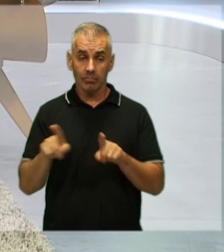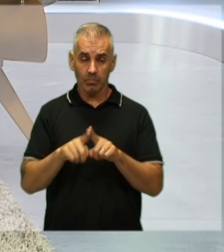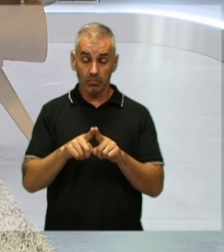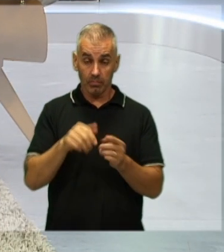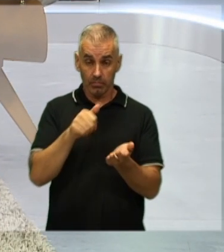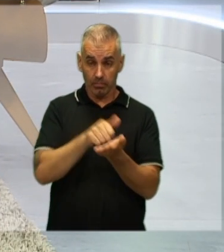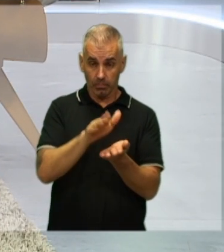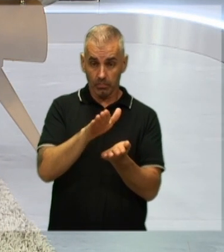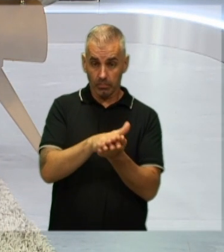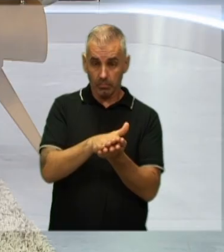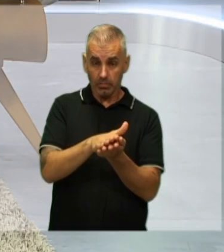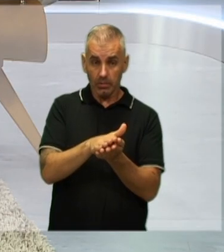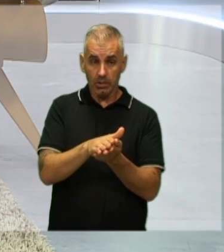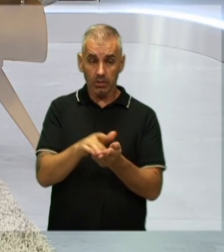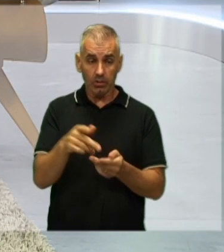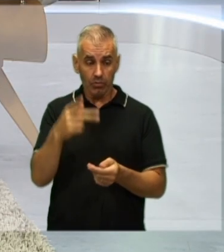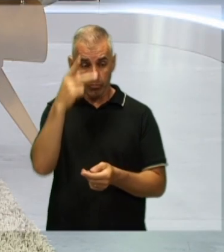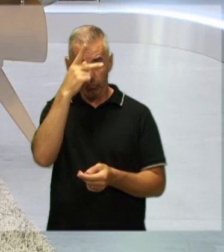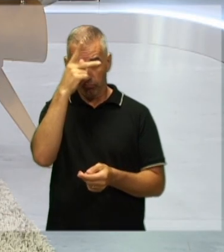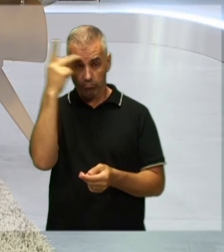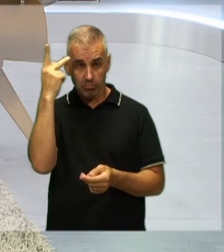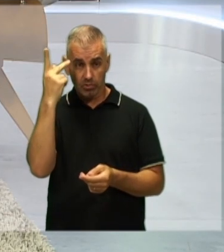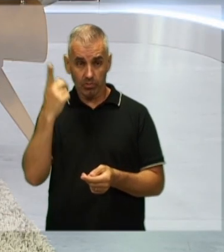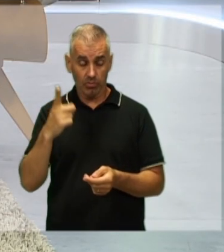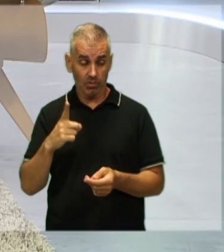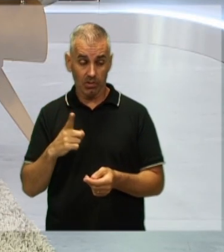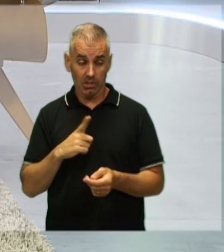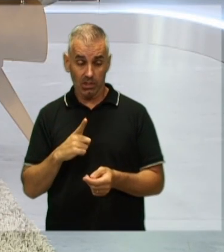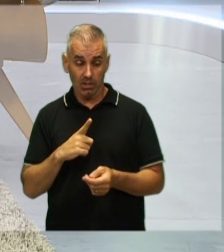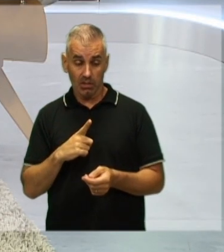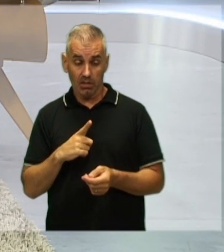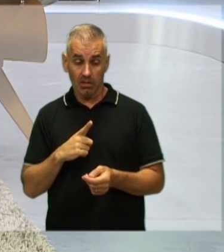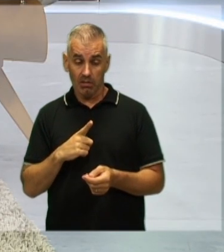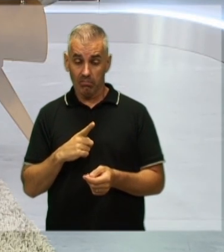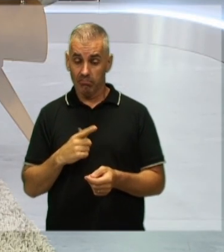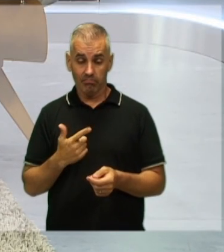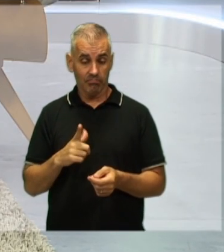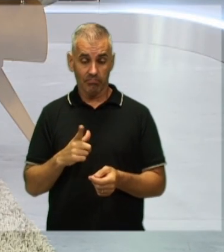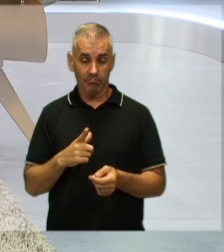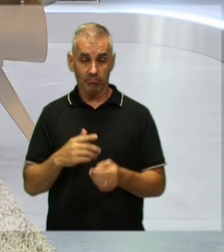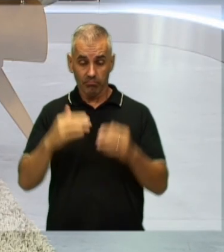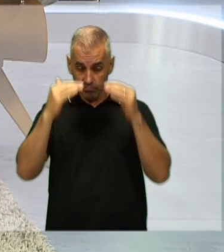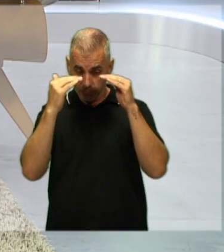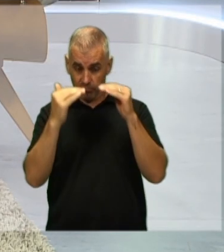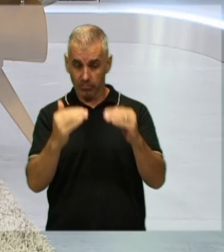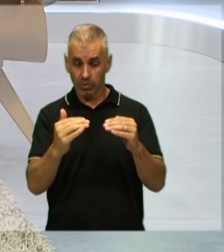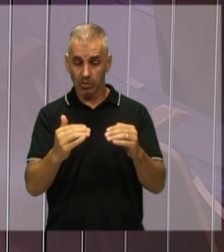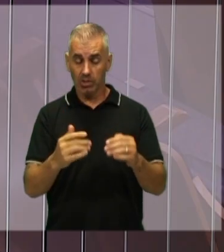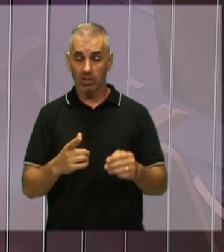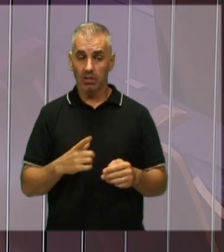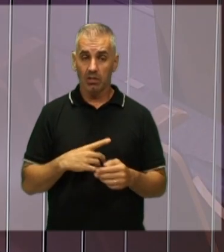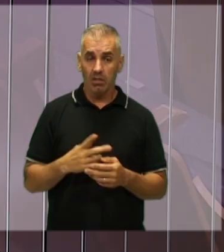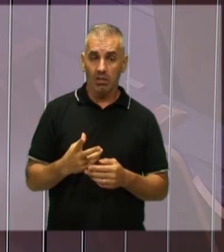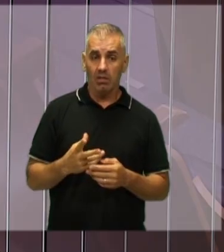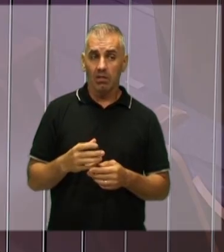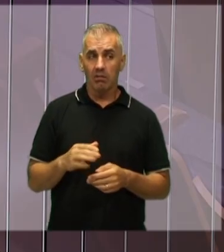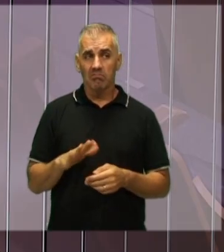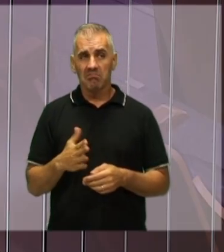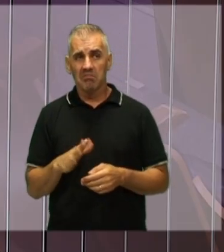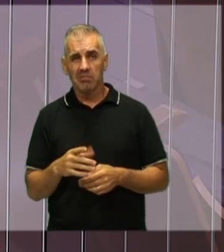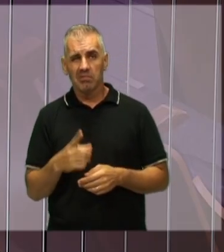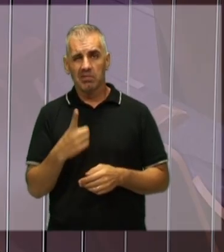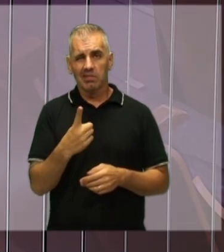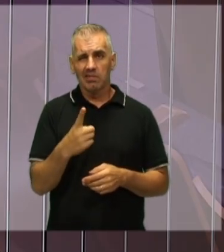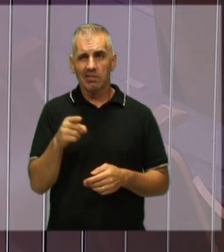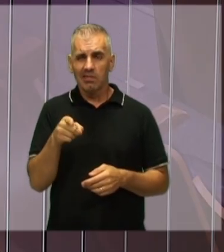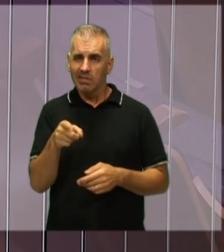para quem descumprir de 2 a 20 unidades fiscais do município, que hoje é aproximadamente pouco mais de R$500, até um pouco